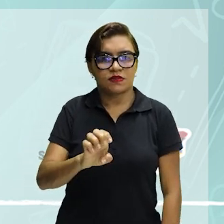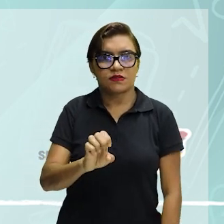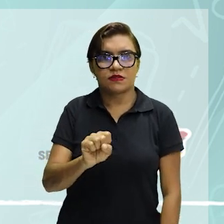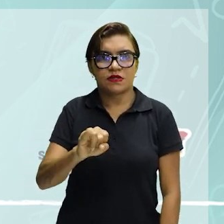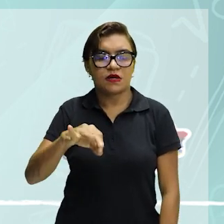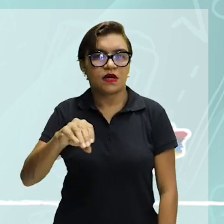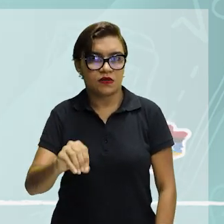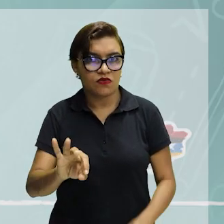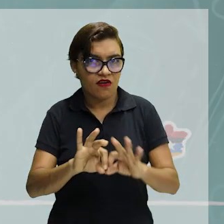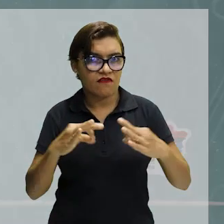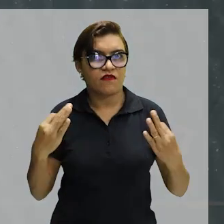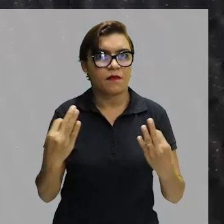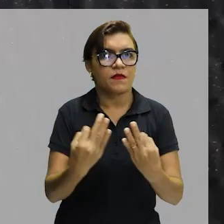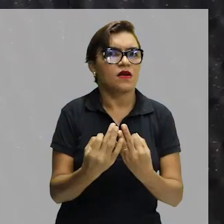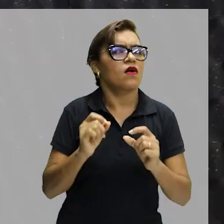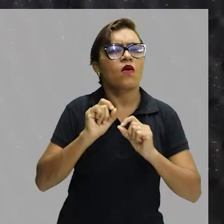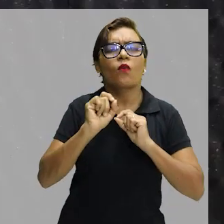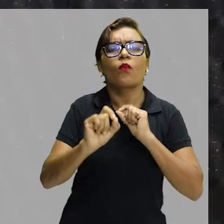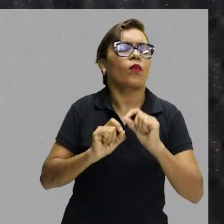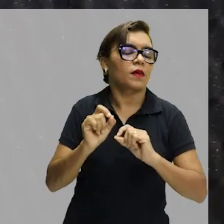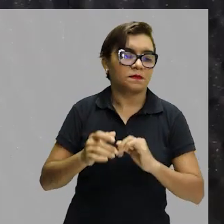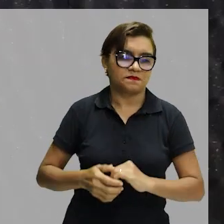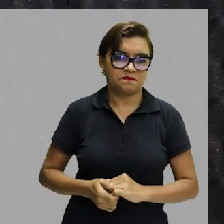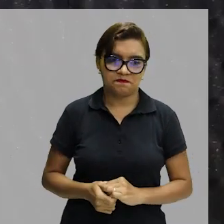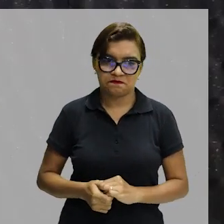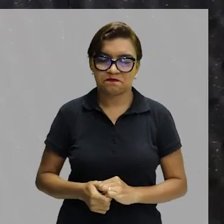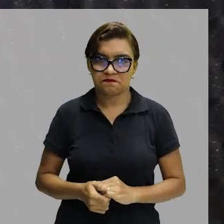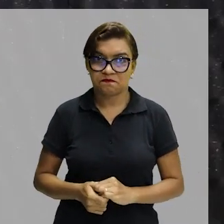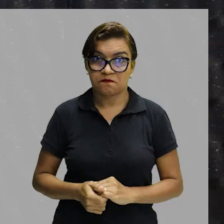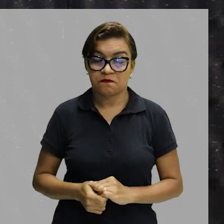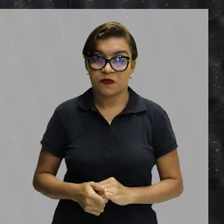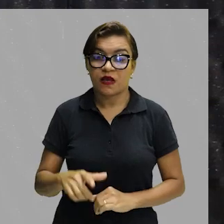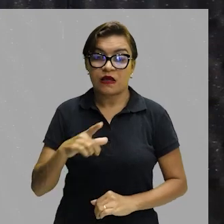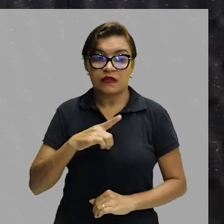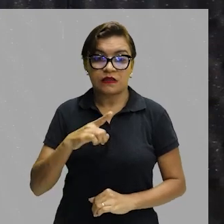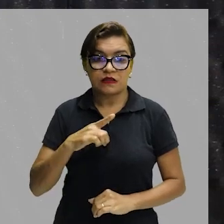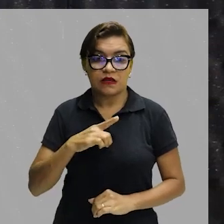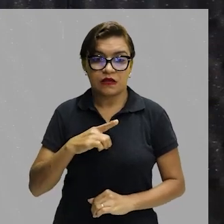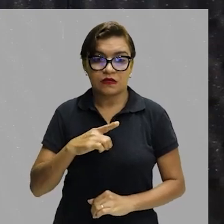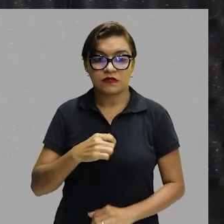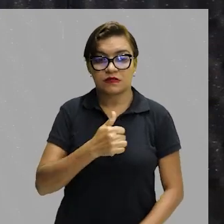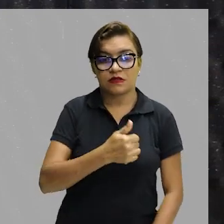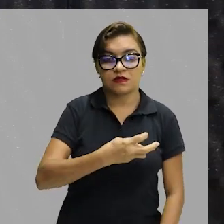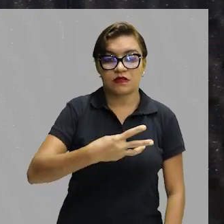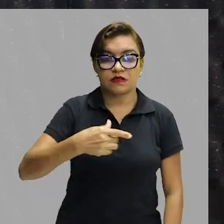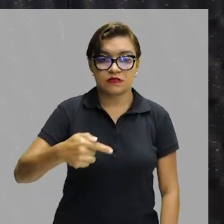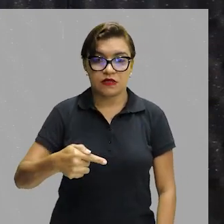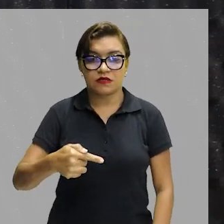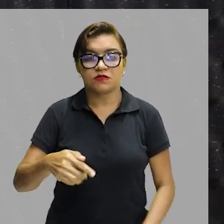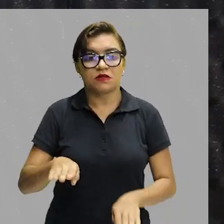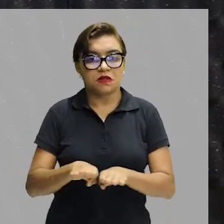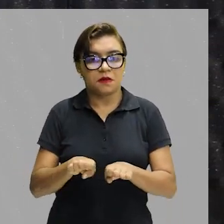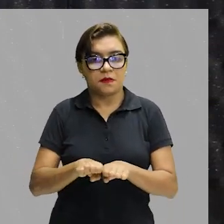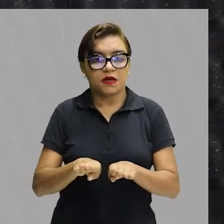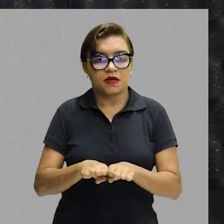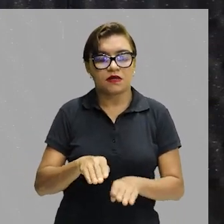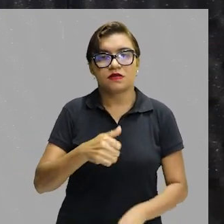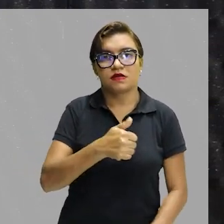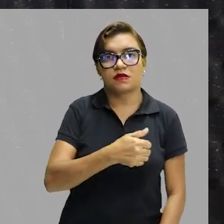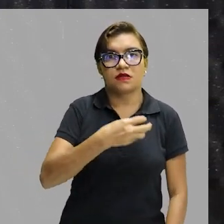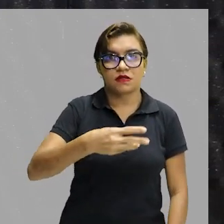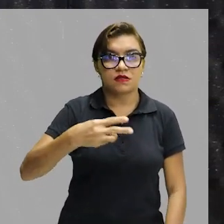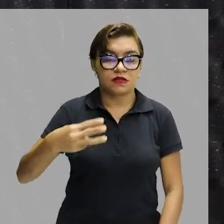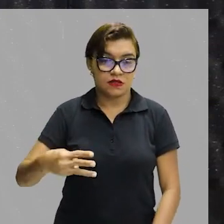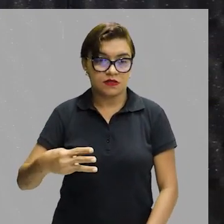família dos. Olha aqui. Então, falamos do Césio 137 e Césio 133. Esses valores são os